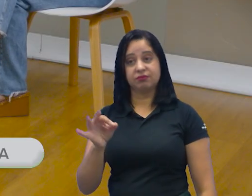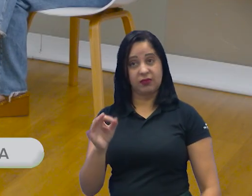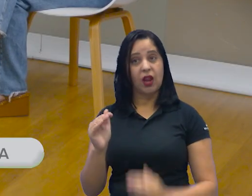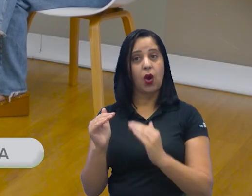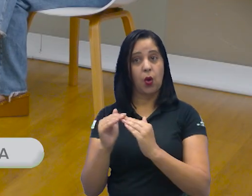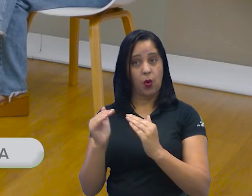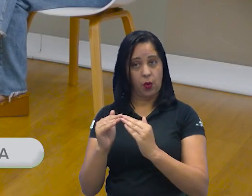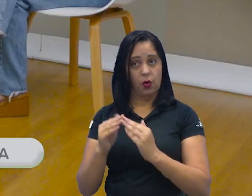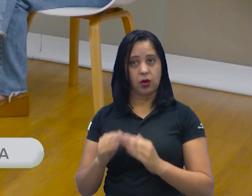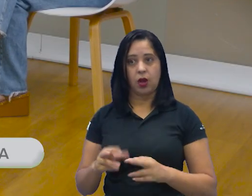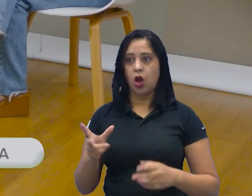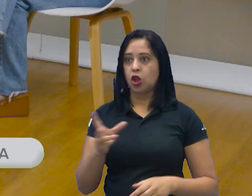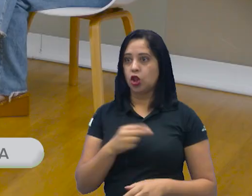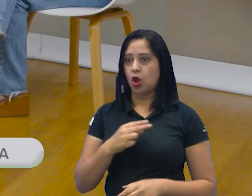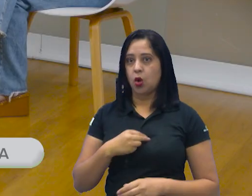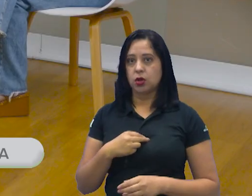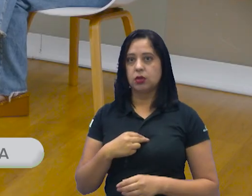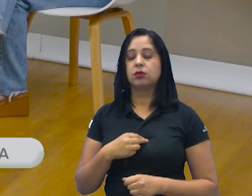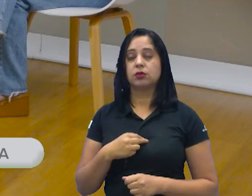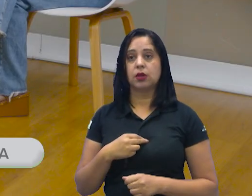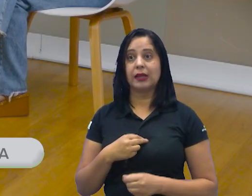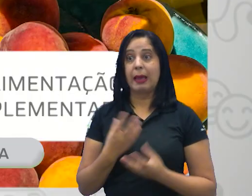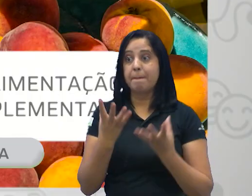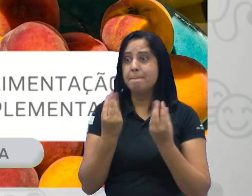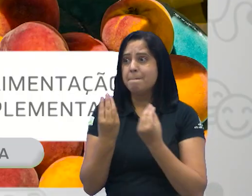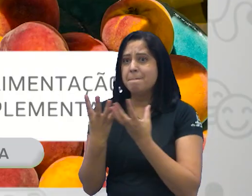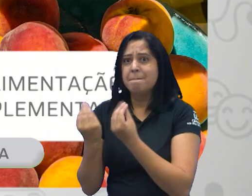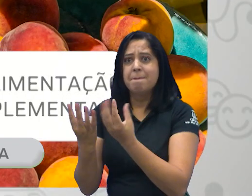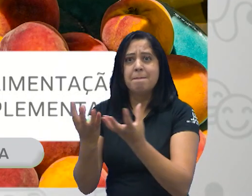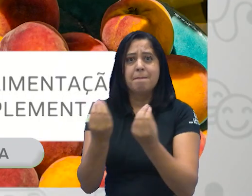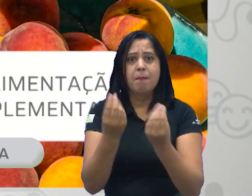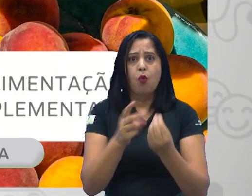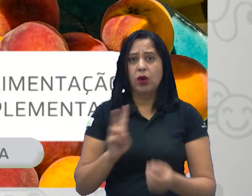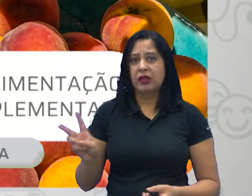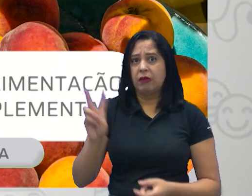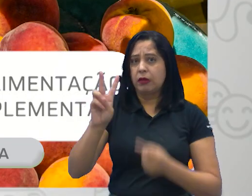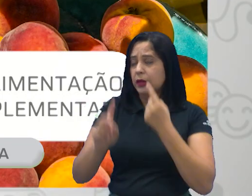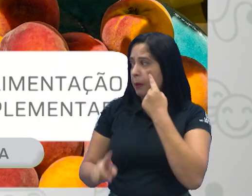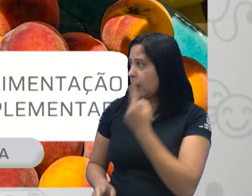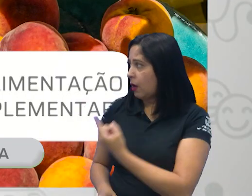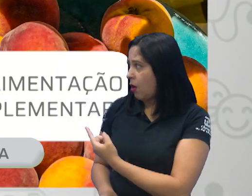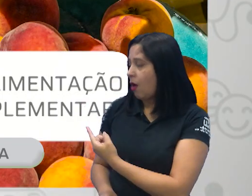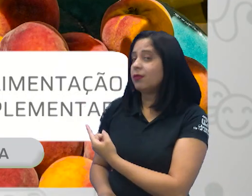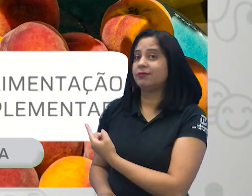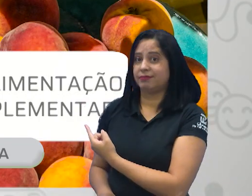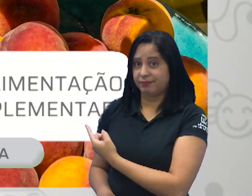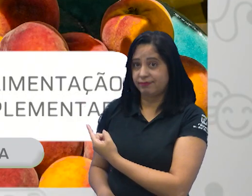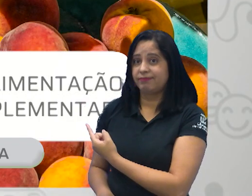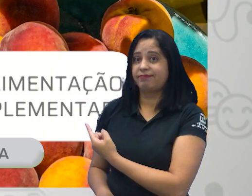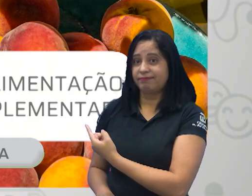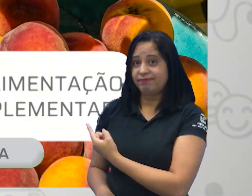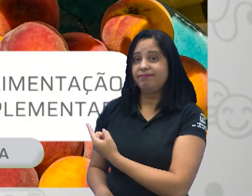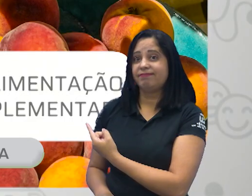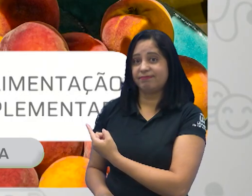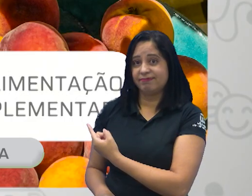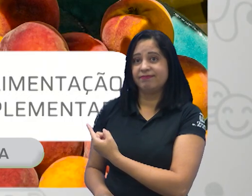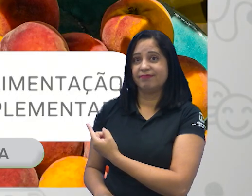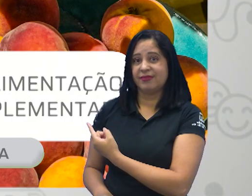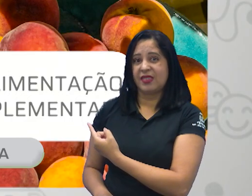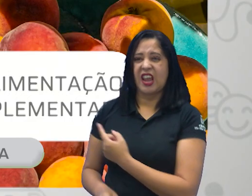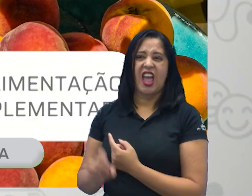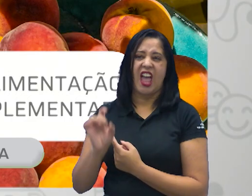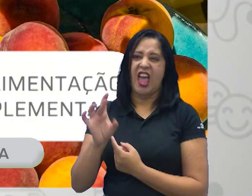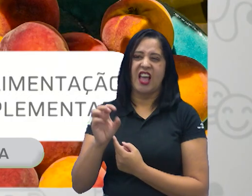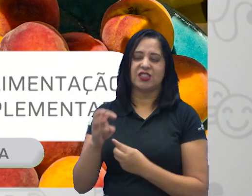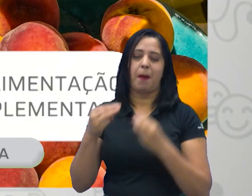de novos suplementos sendo lançados, às vezes você nem sabe para que serve aquilo e só pelo fato de ter um marketing ali por